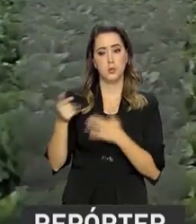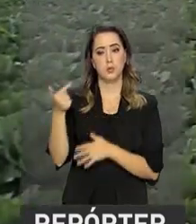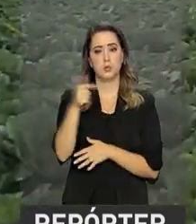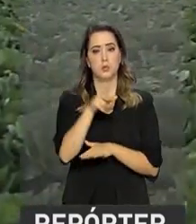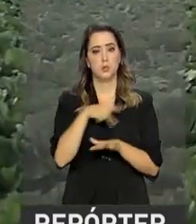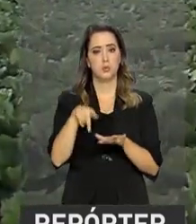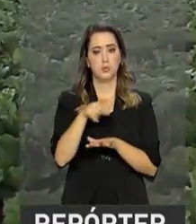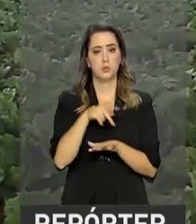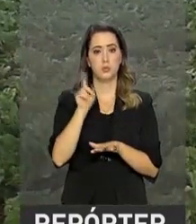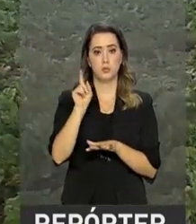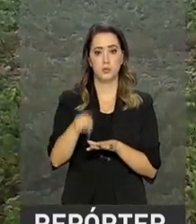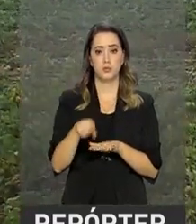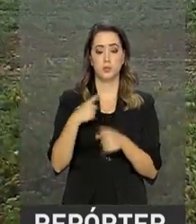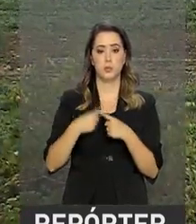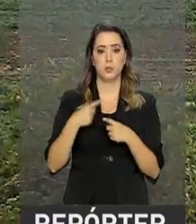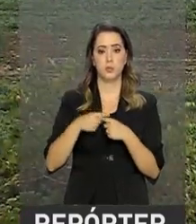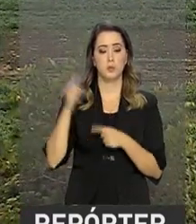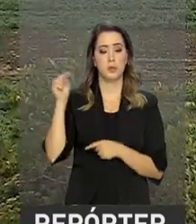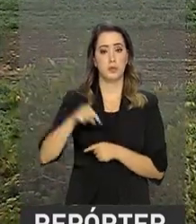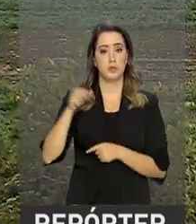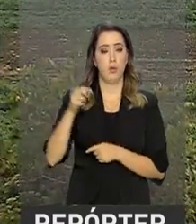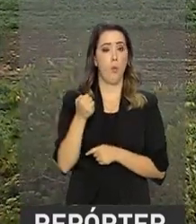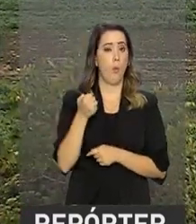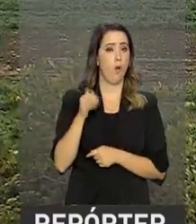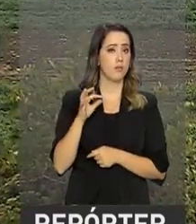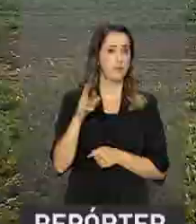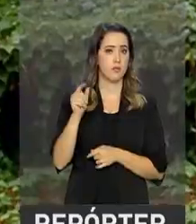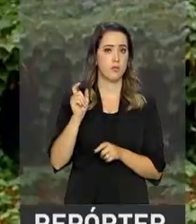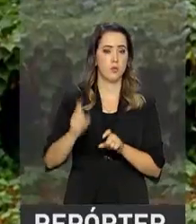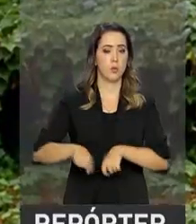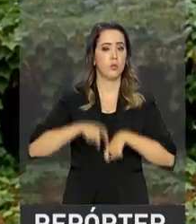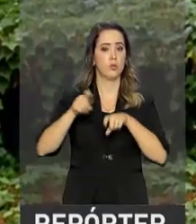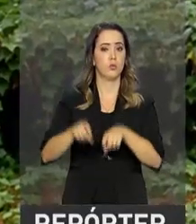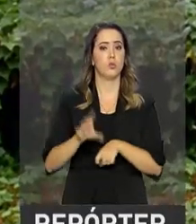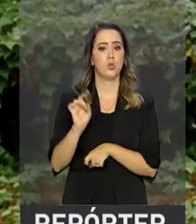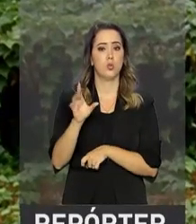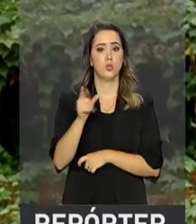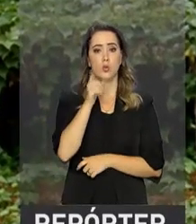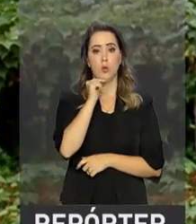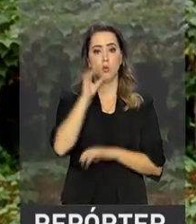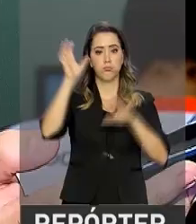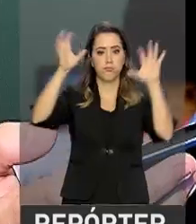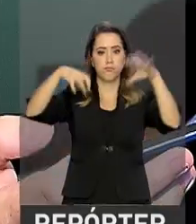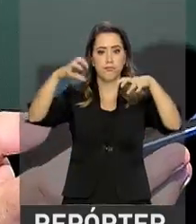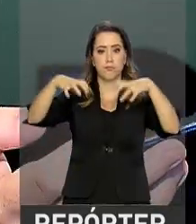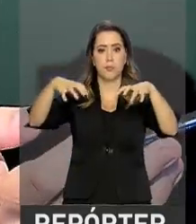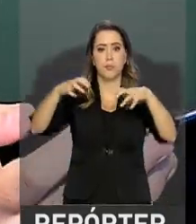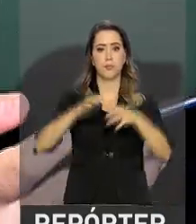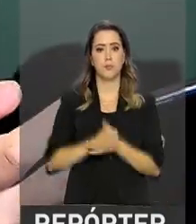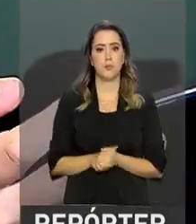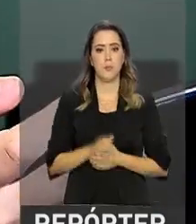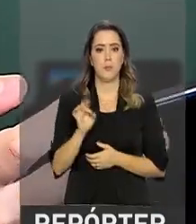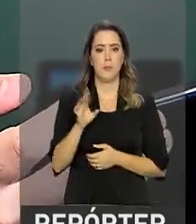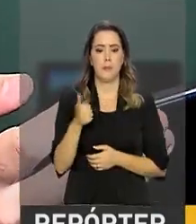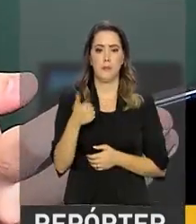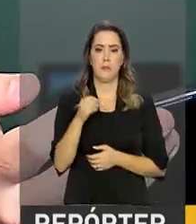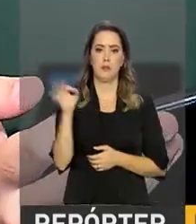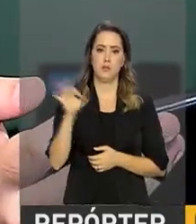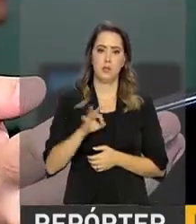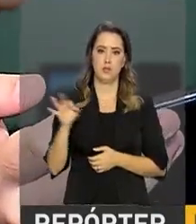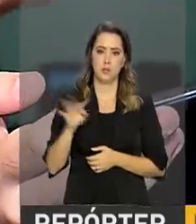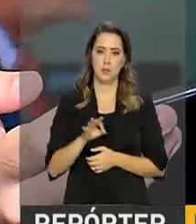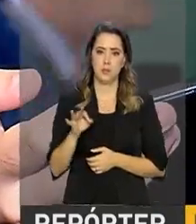outros países é porque aqui quase toda a produção usa somente a água da chuva. Apenas 10% ou